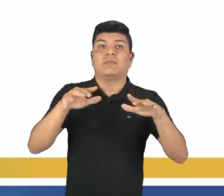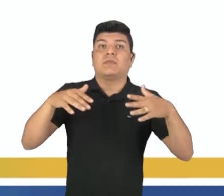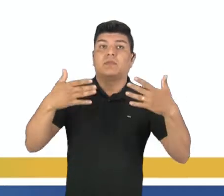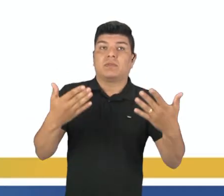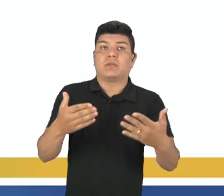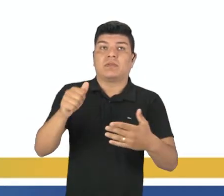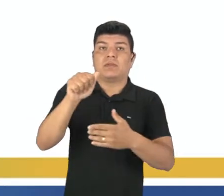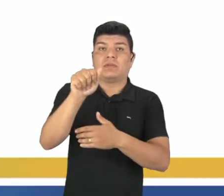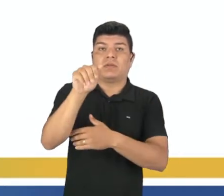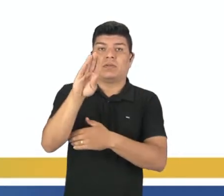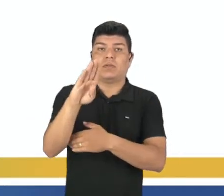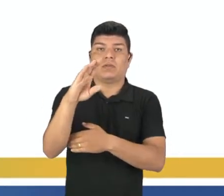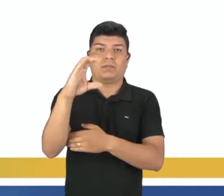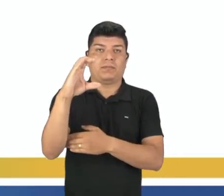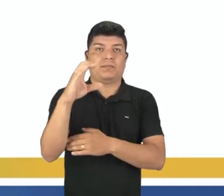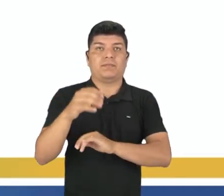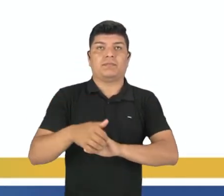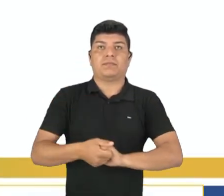de ABC.